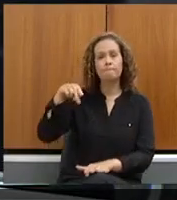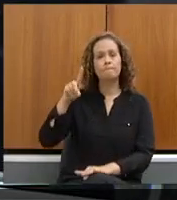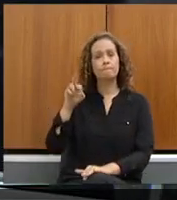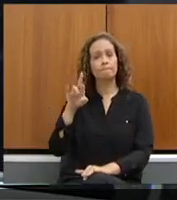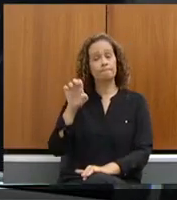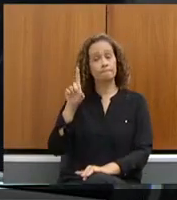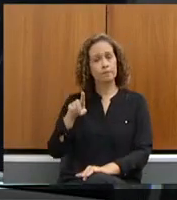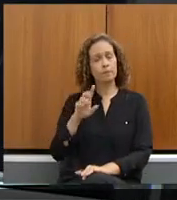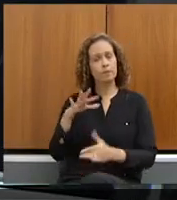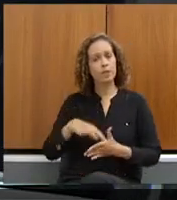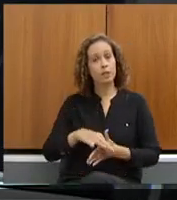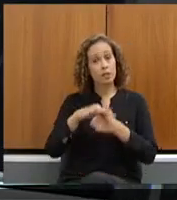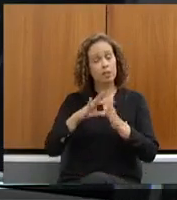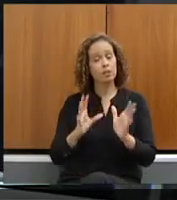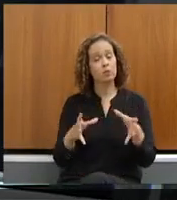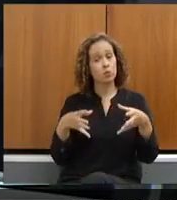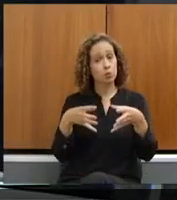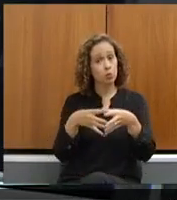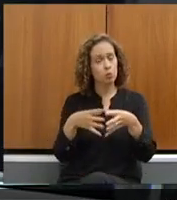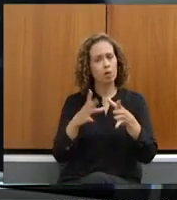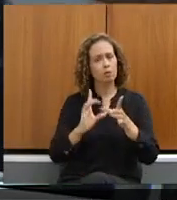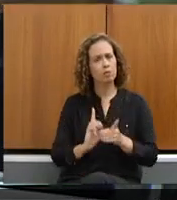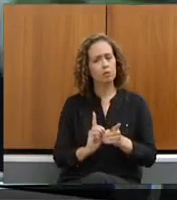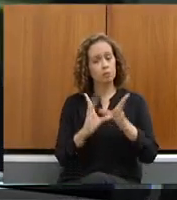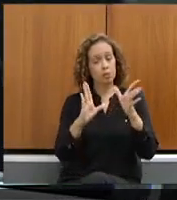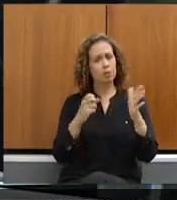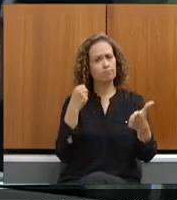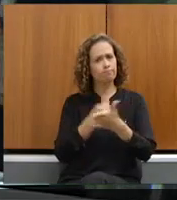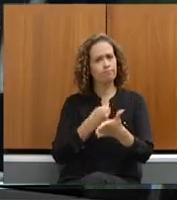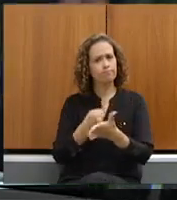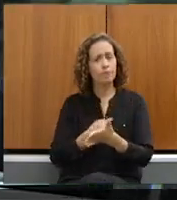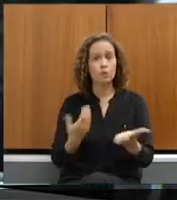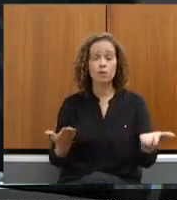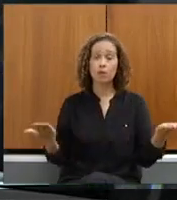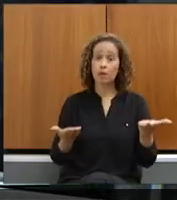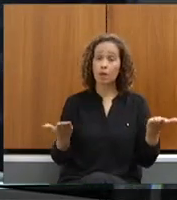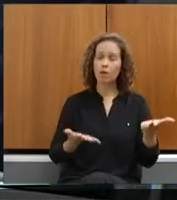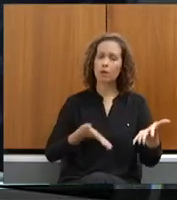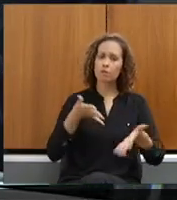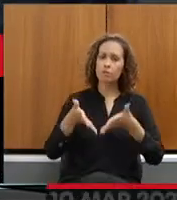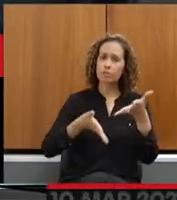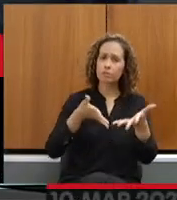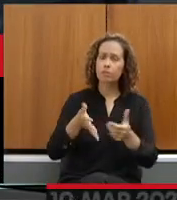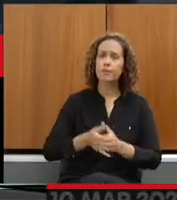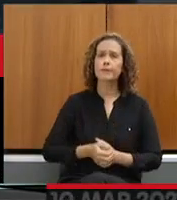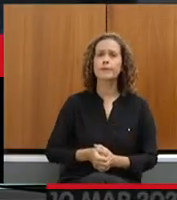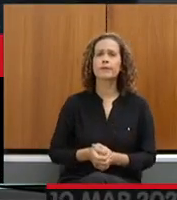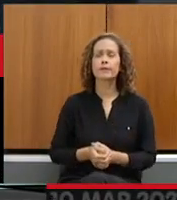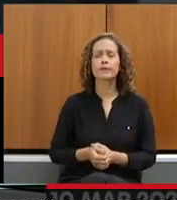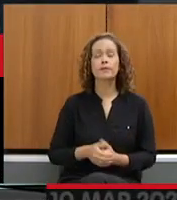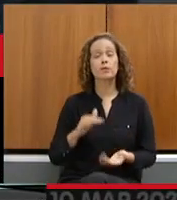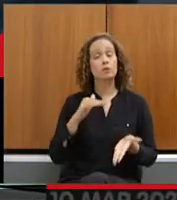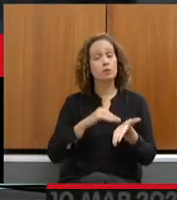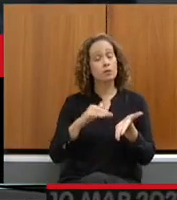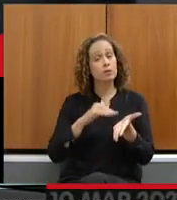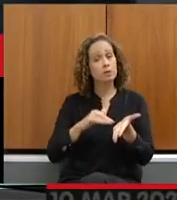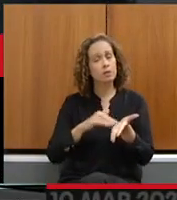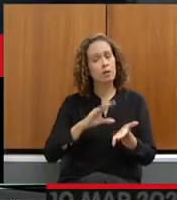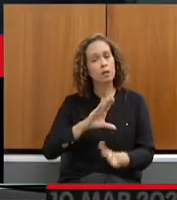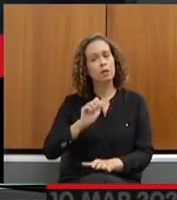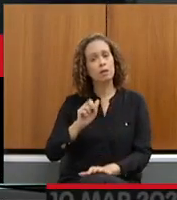líder do bloco a democracia e luta com a palavra o secretário